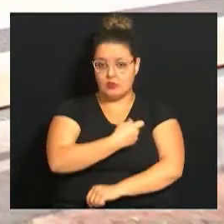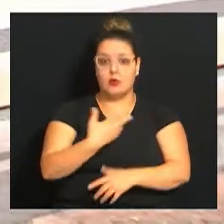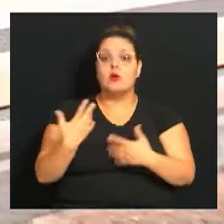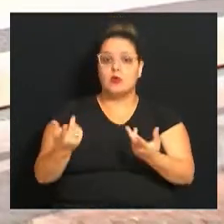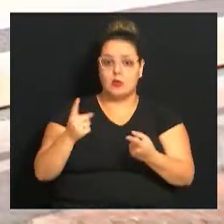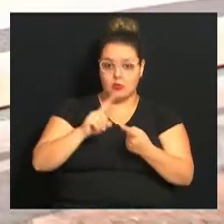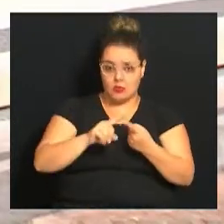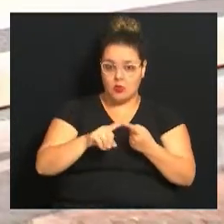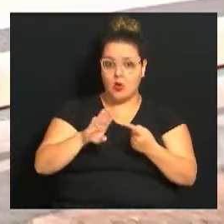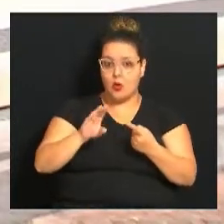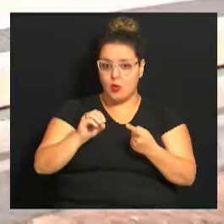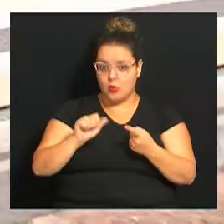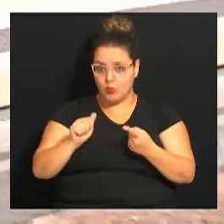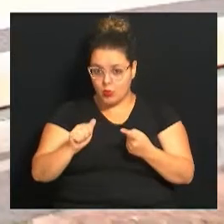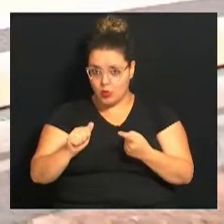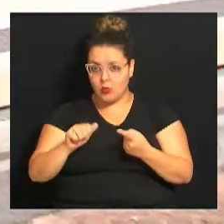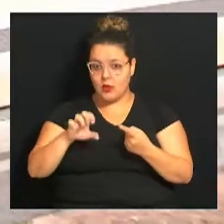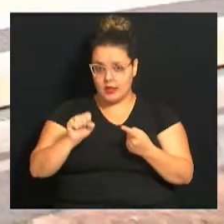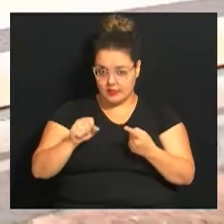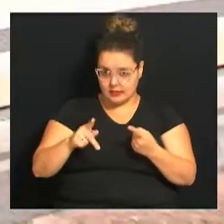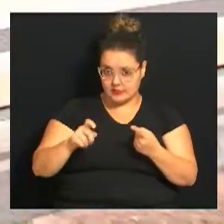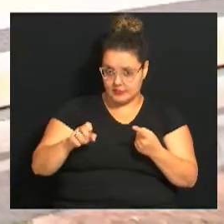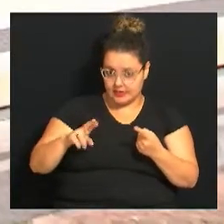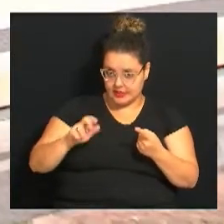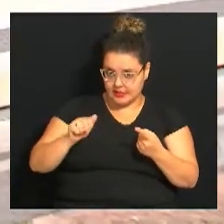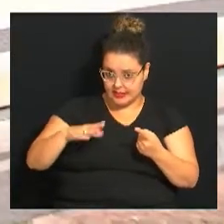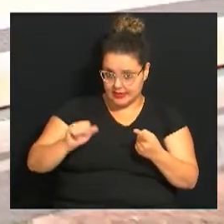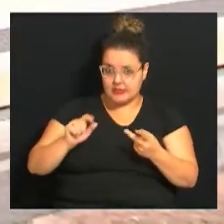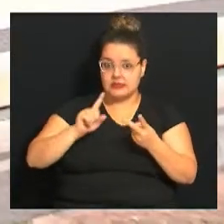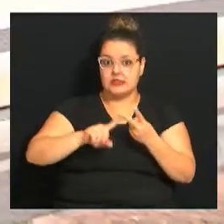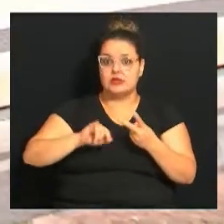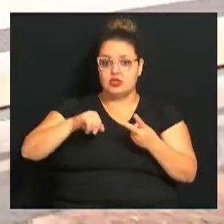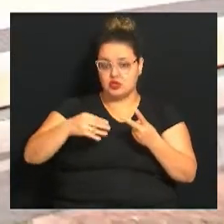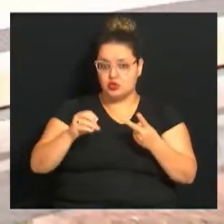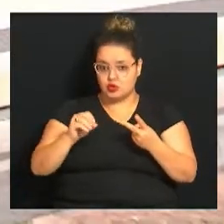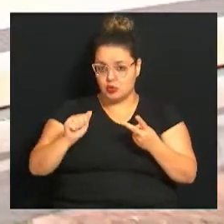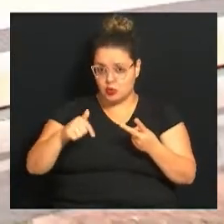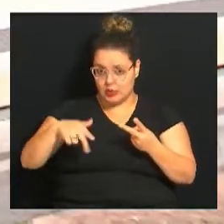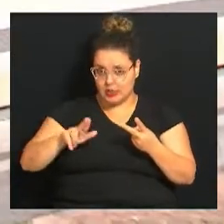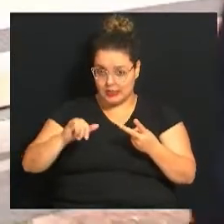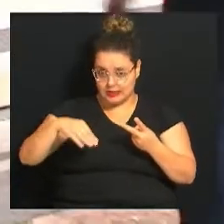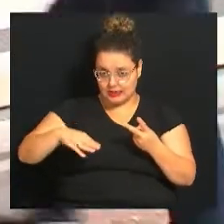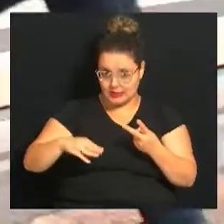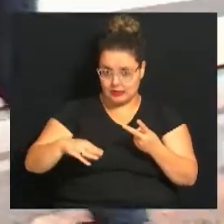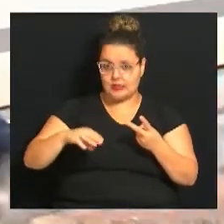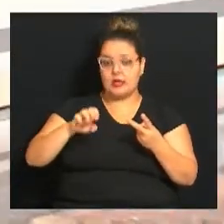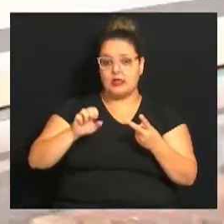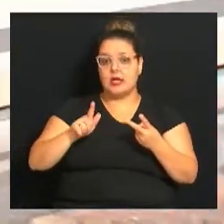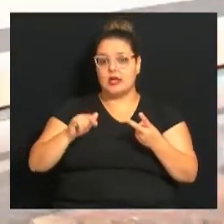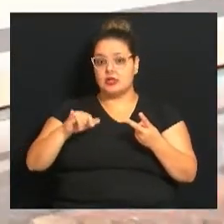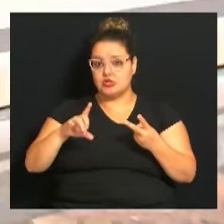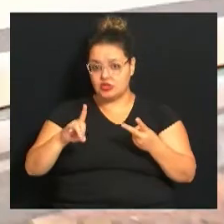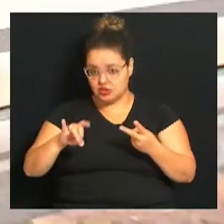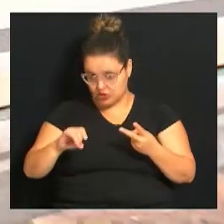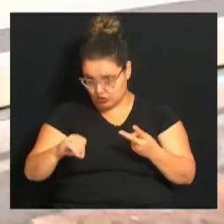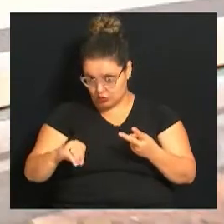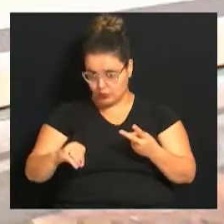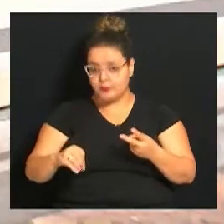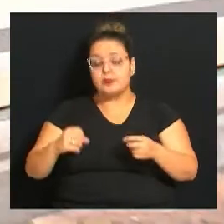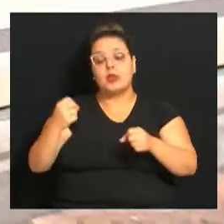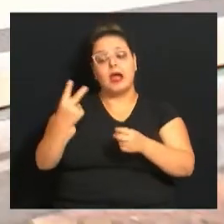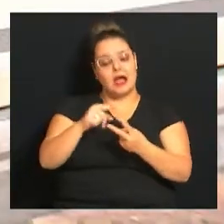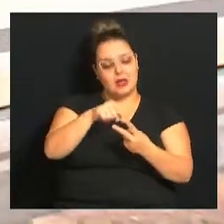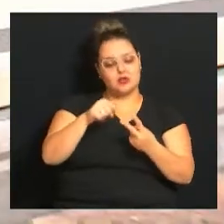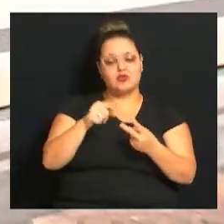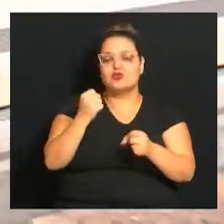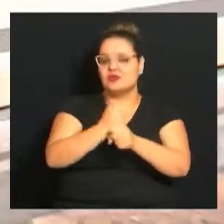Boa Esperança e Joaquim Egídio, é isso mesmo? É isso mesmo, essas 2 unidades encontram-se em processo de reforma, então por isso, nesse momento, a população